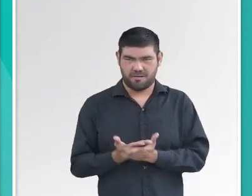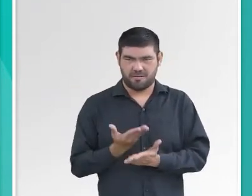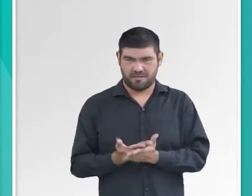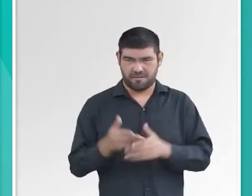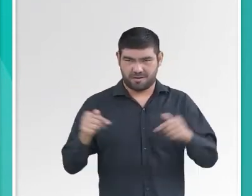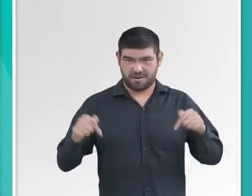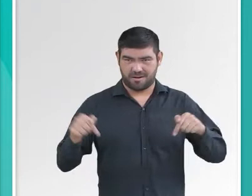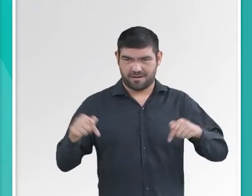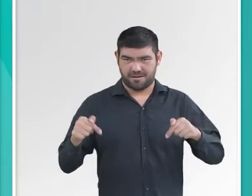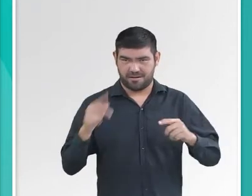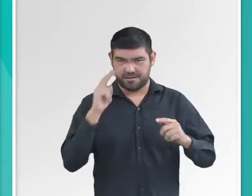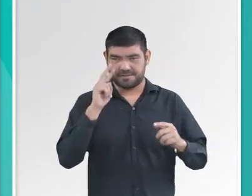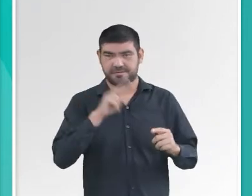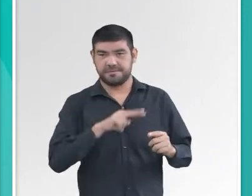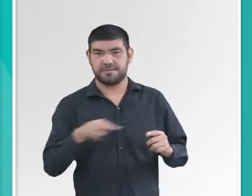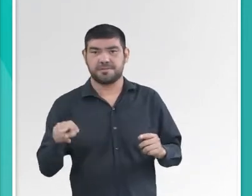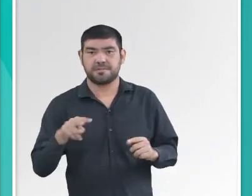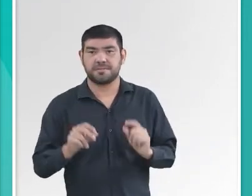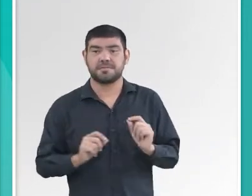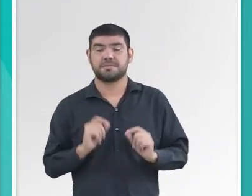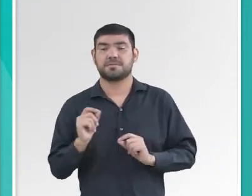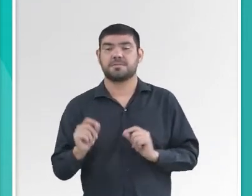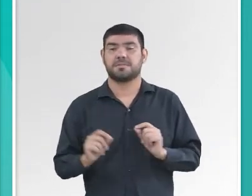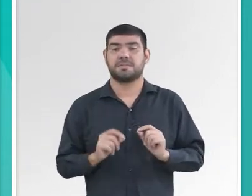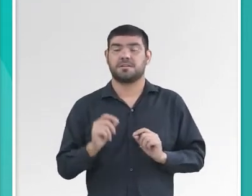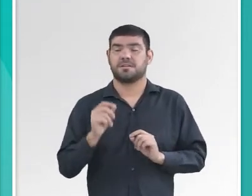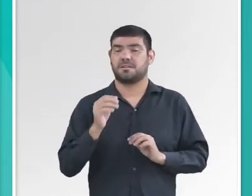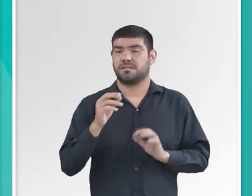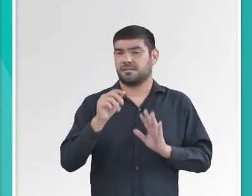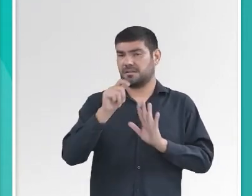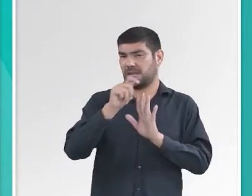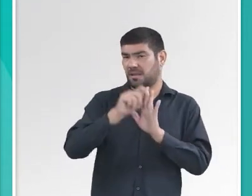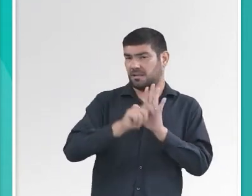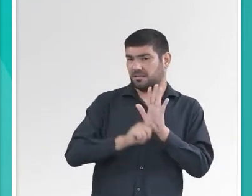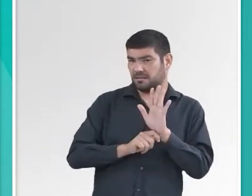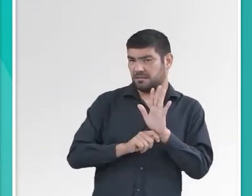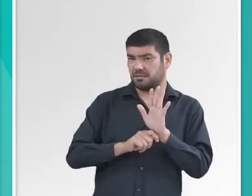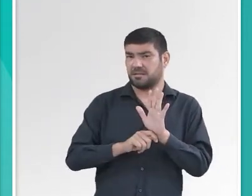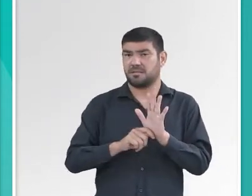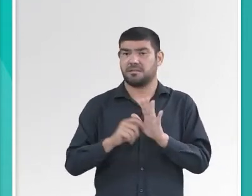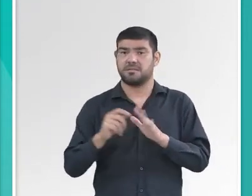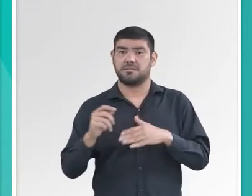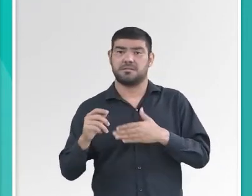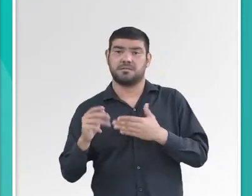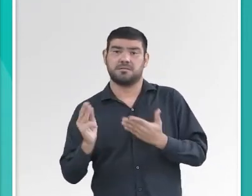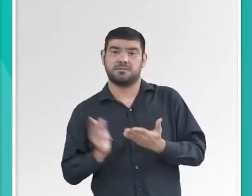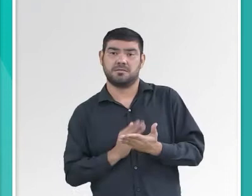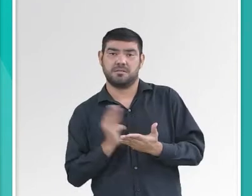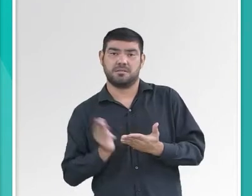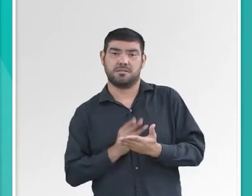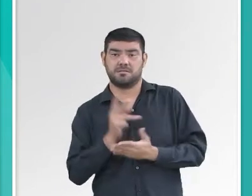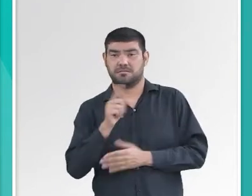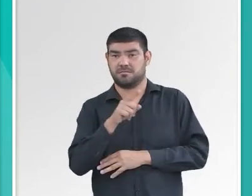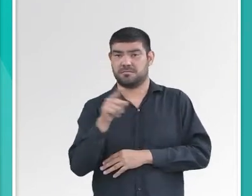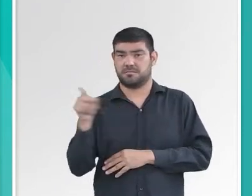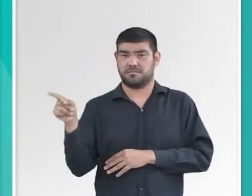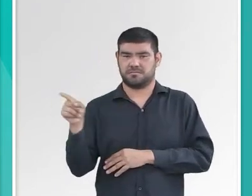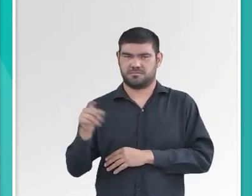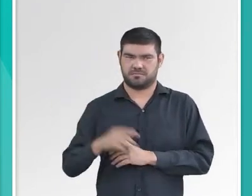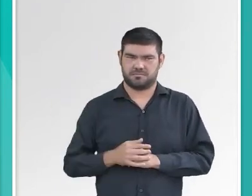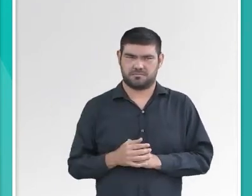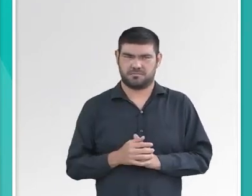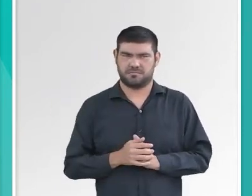aulas. Nós tivemos aí resenha e apontamentos do livro Machado de Assis, da tríade, né, a mais famosa